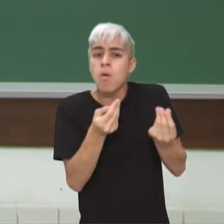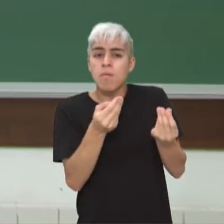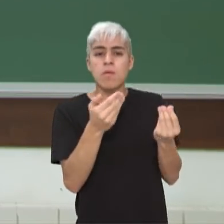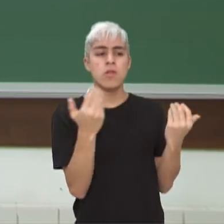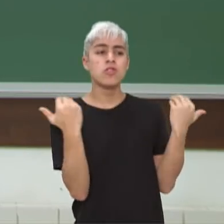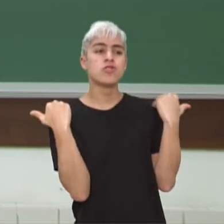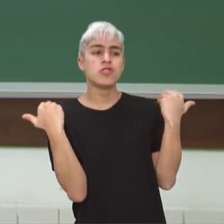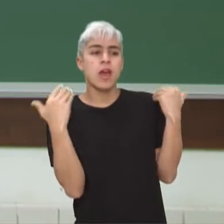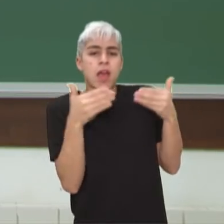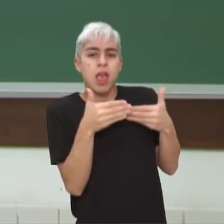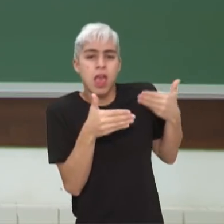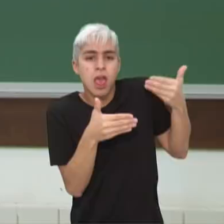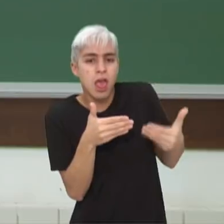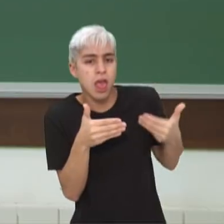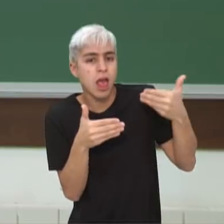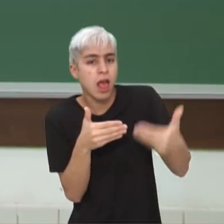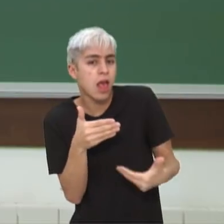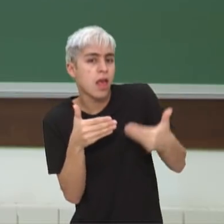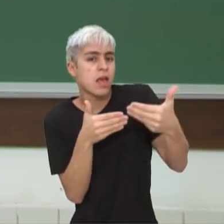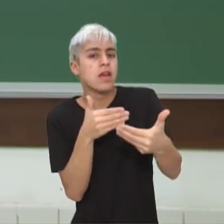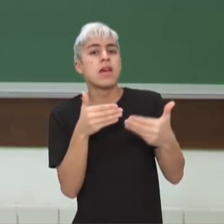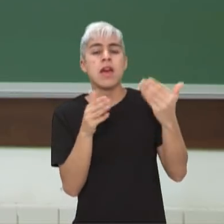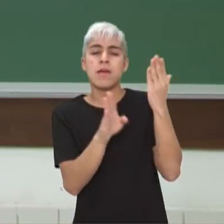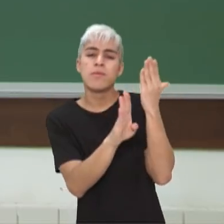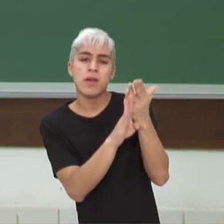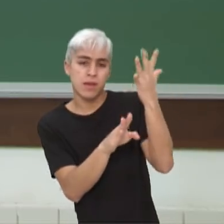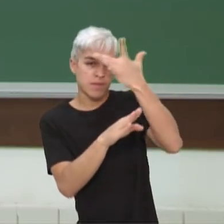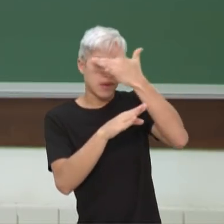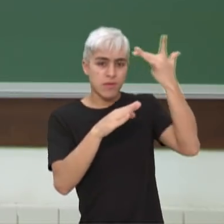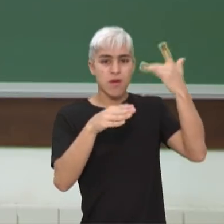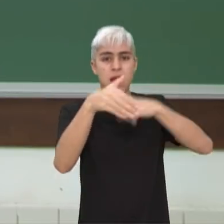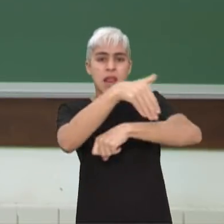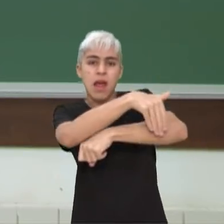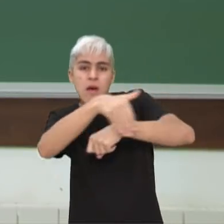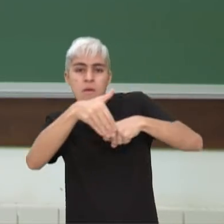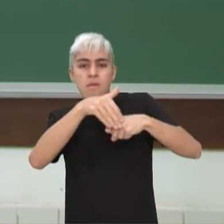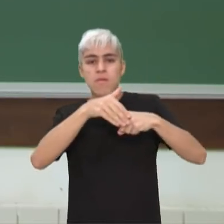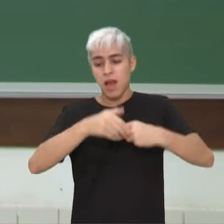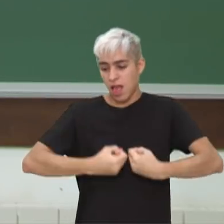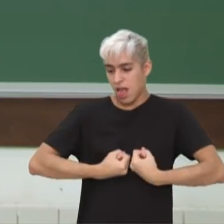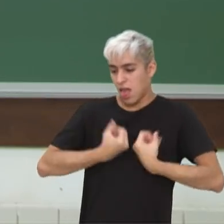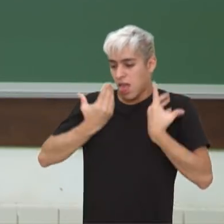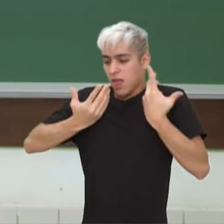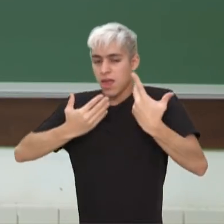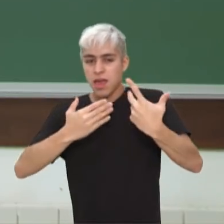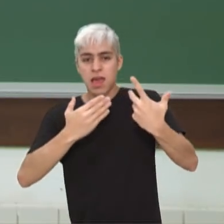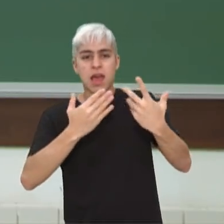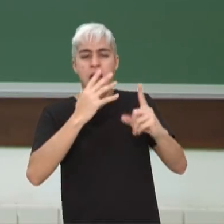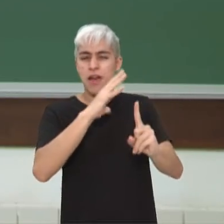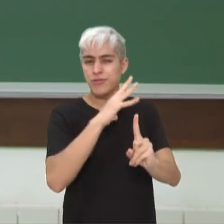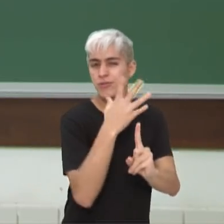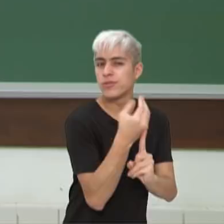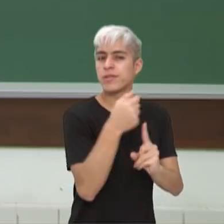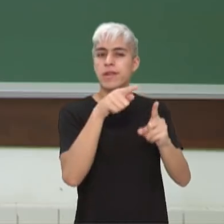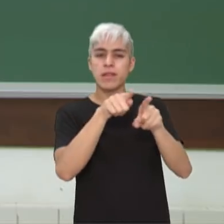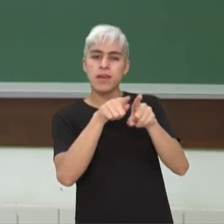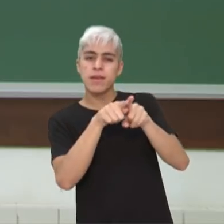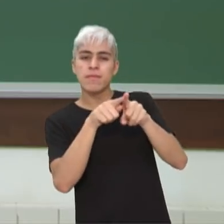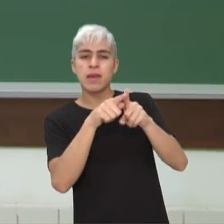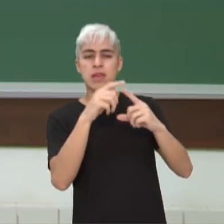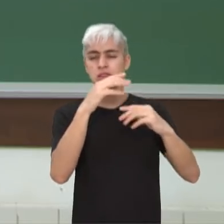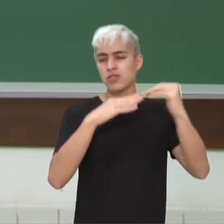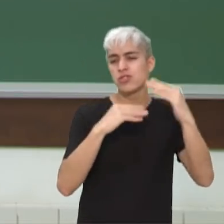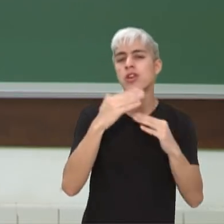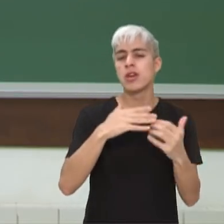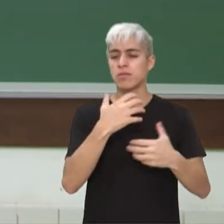ela sobreviveu nesses períodos foi através de artistas de rua e também ali para algumas modalidades ali, para treinamentos de